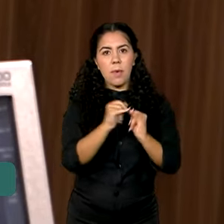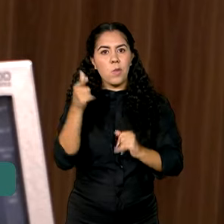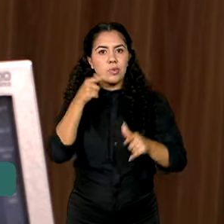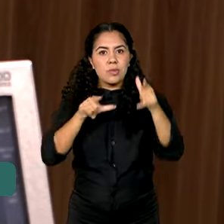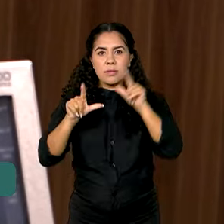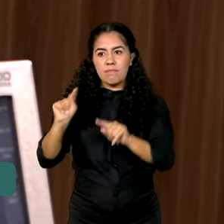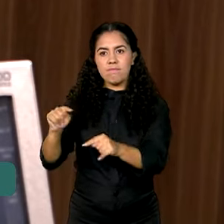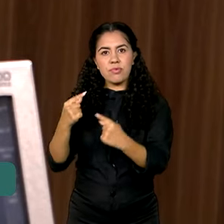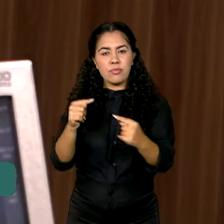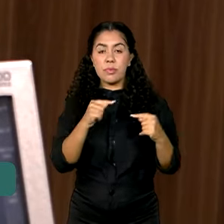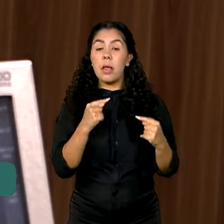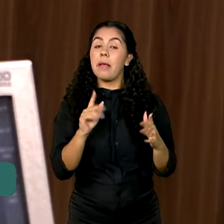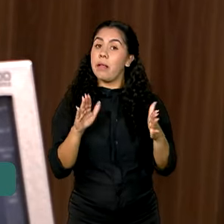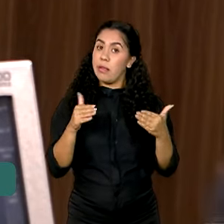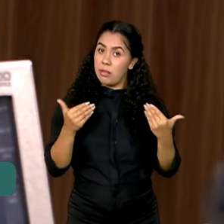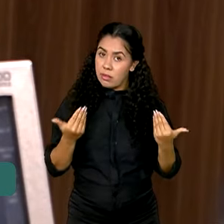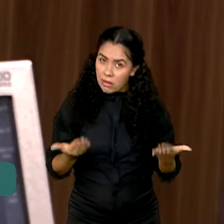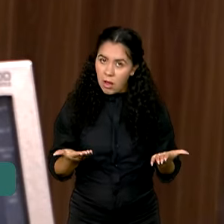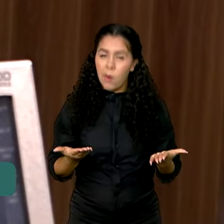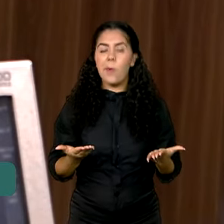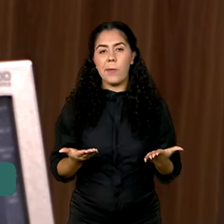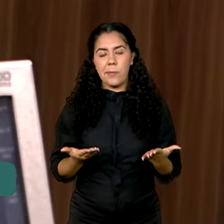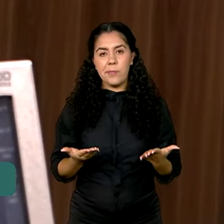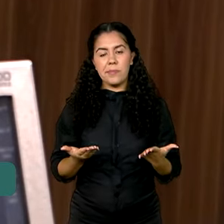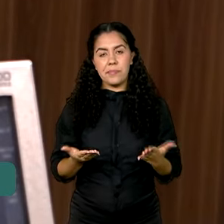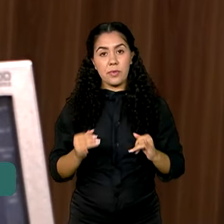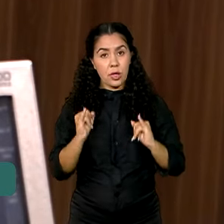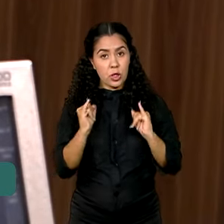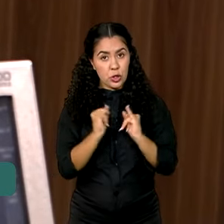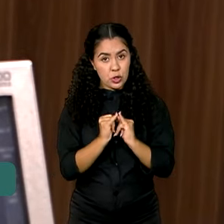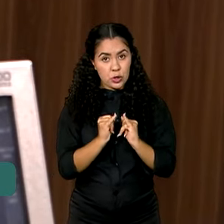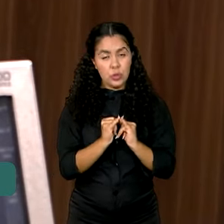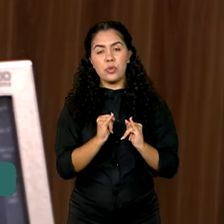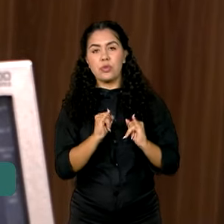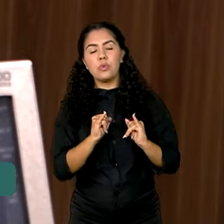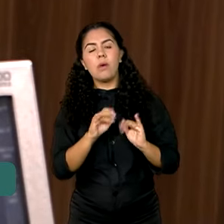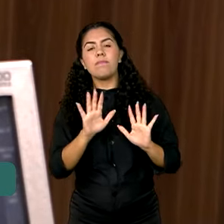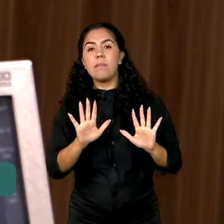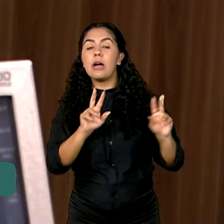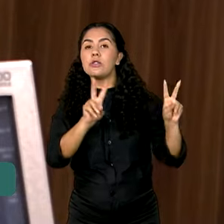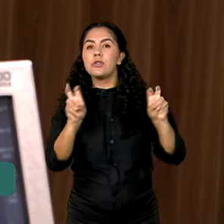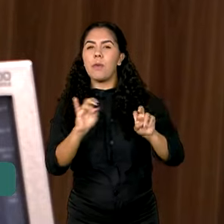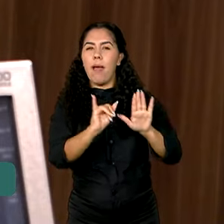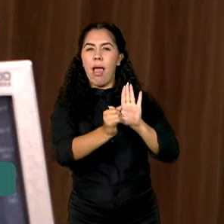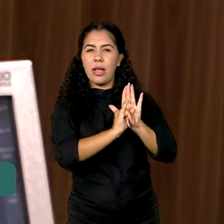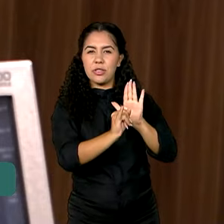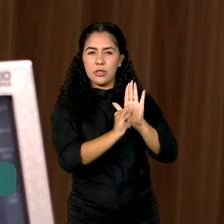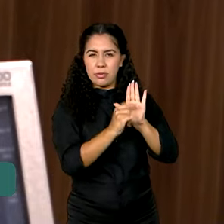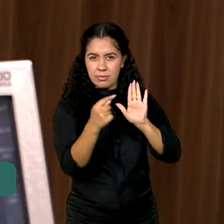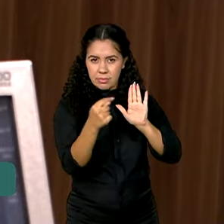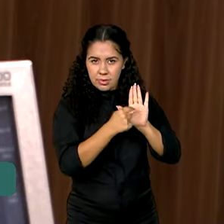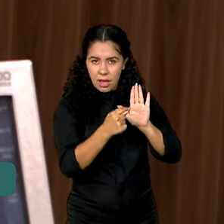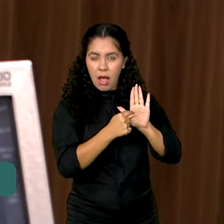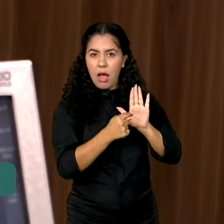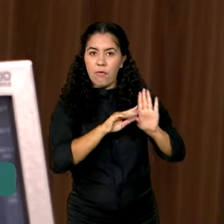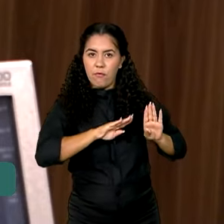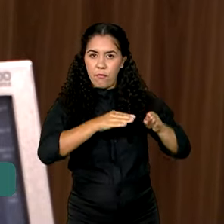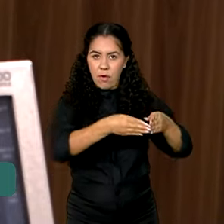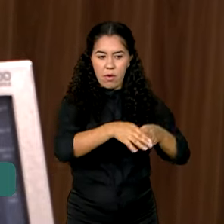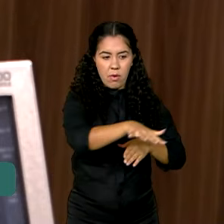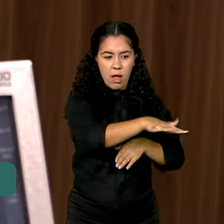Então, eles vão ser, os editais, né, vão estar focados na